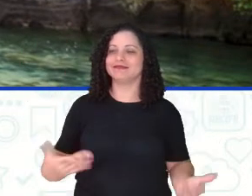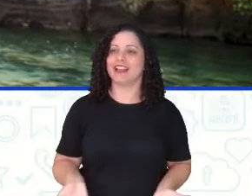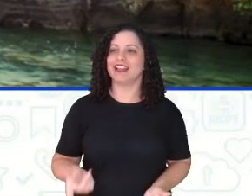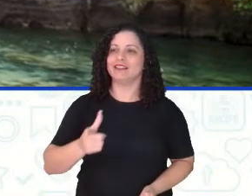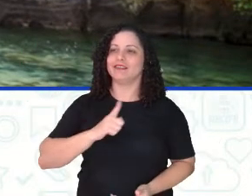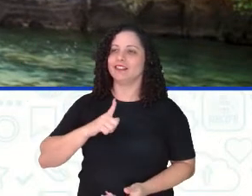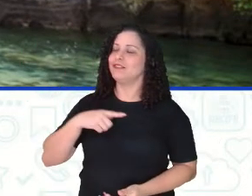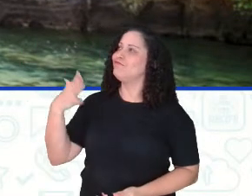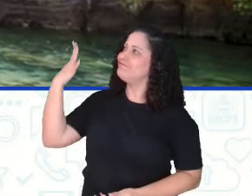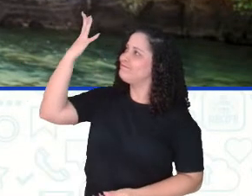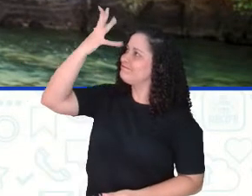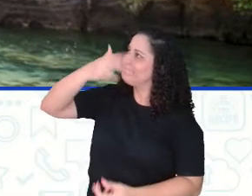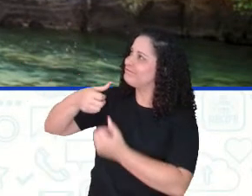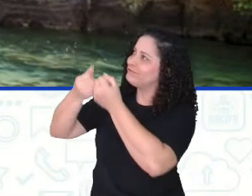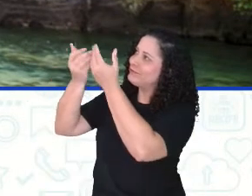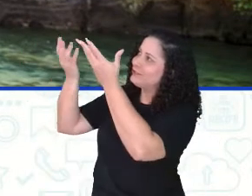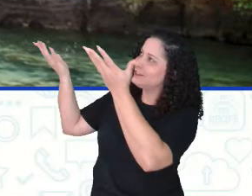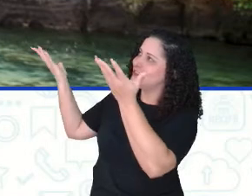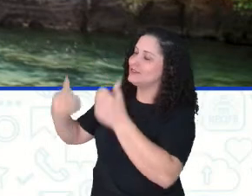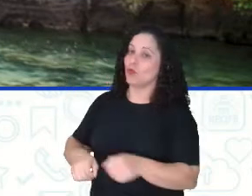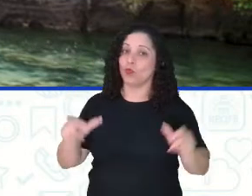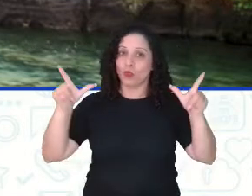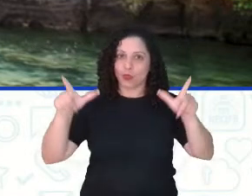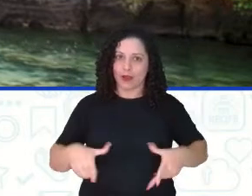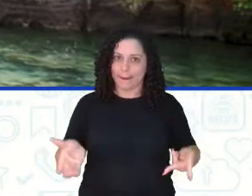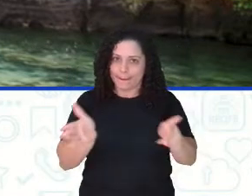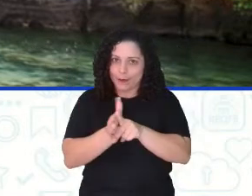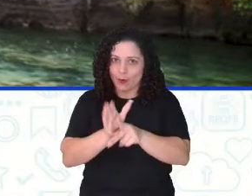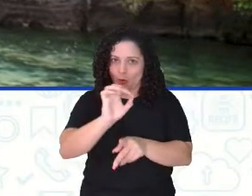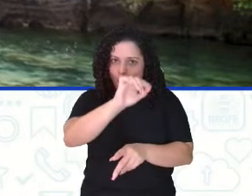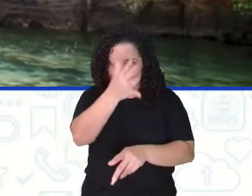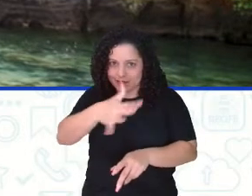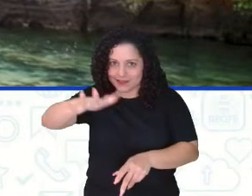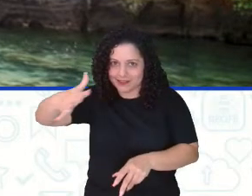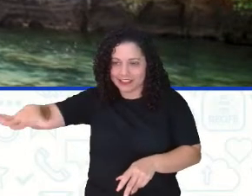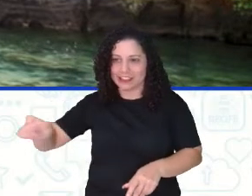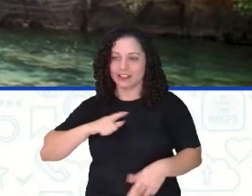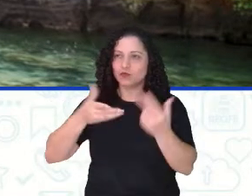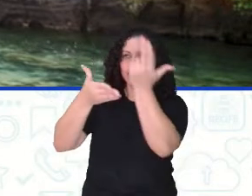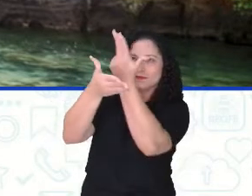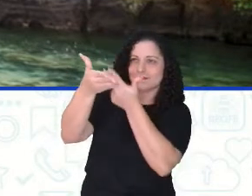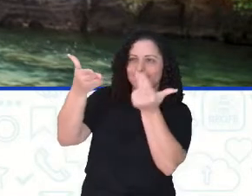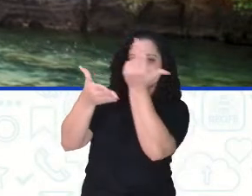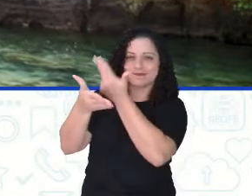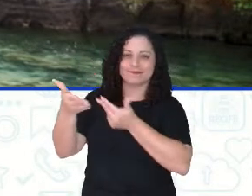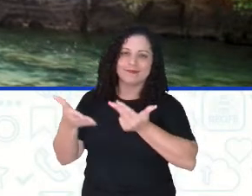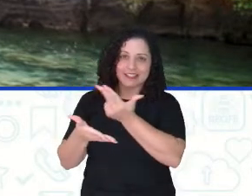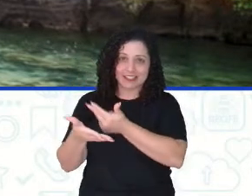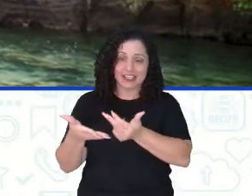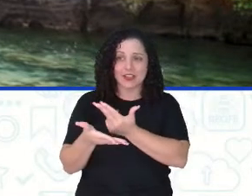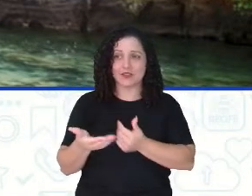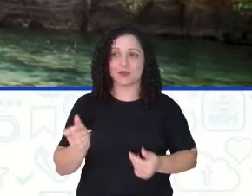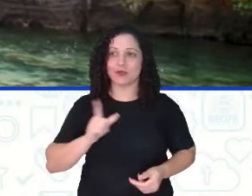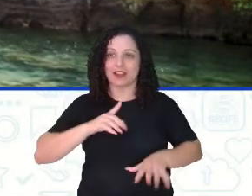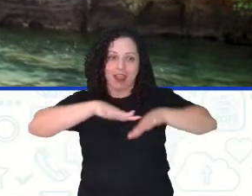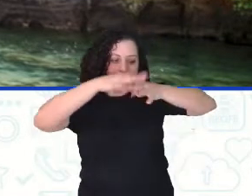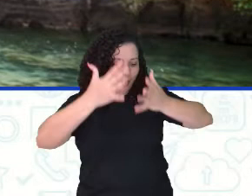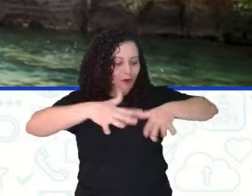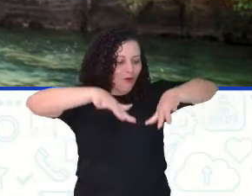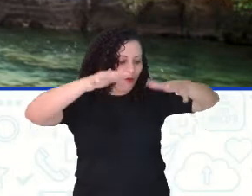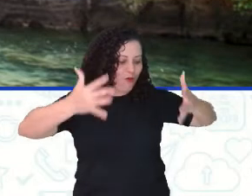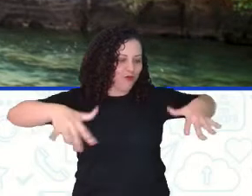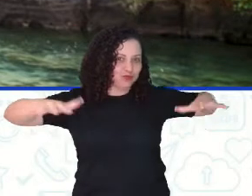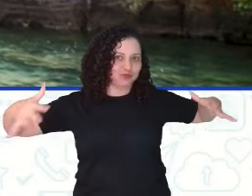né, de algum lugar ali na Oceania, tá? Tem uns símbolos Maori aí embaixo, essa onda, né, que